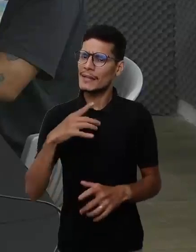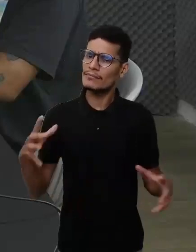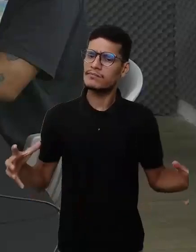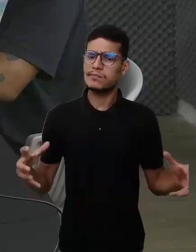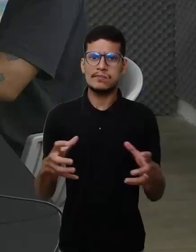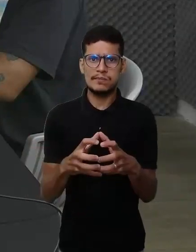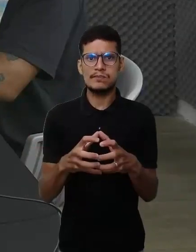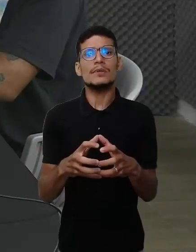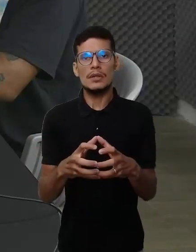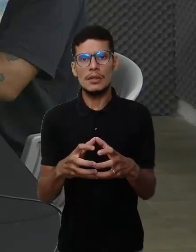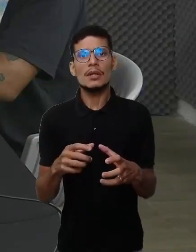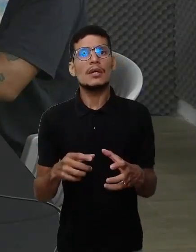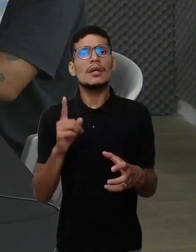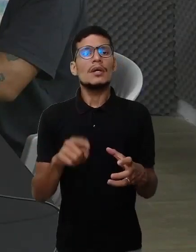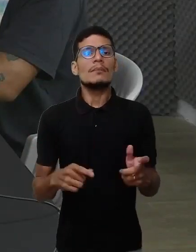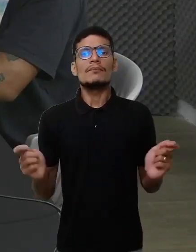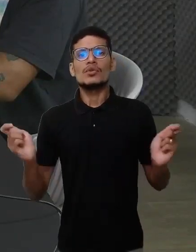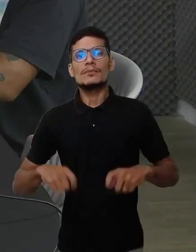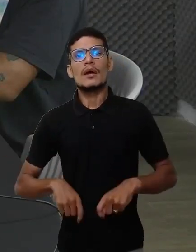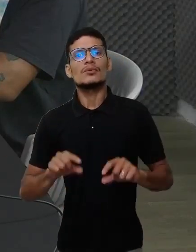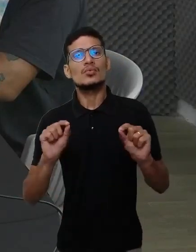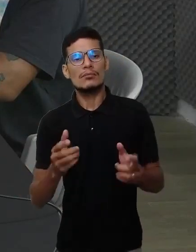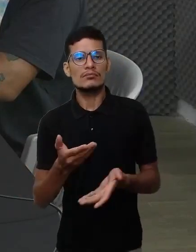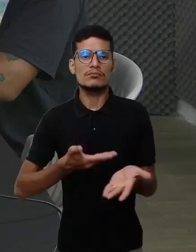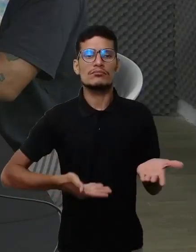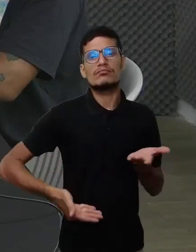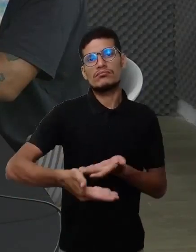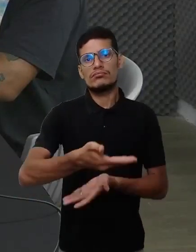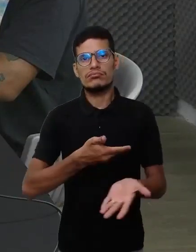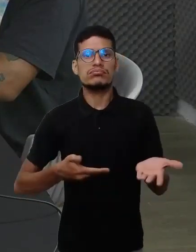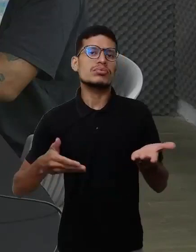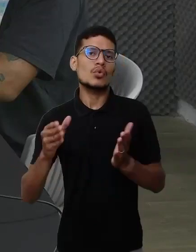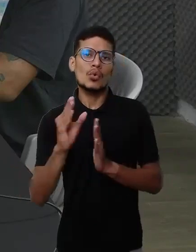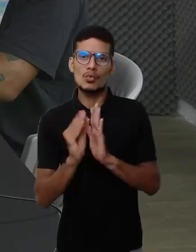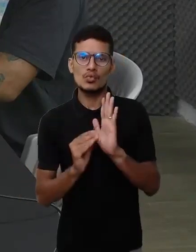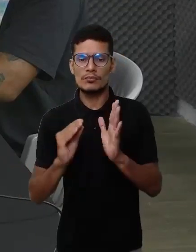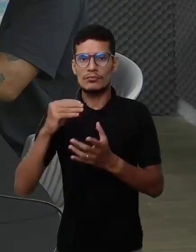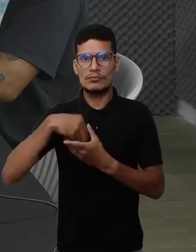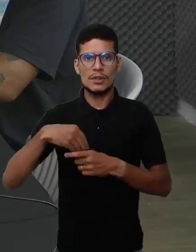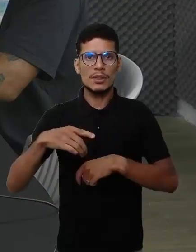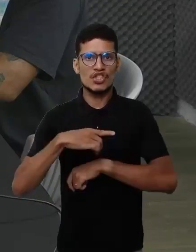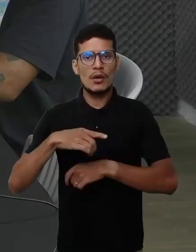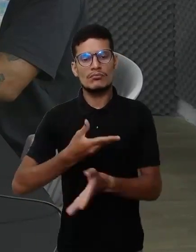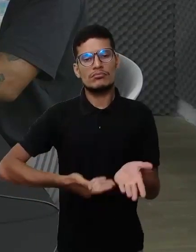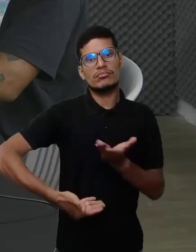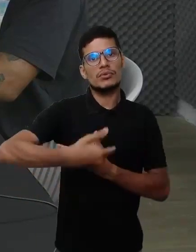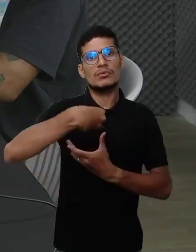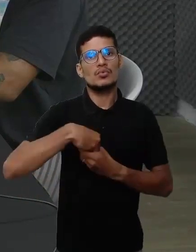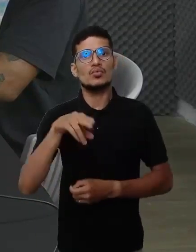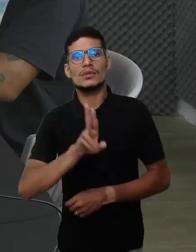massificação da possibilidade de troca de conteúdo digital a partir de